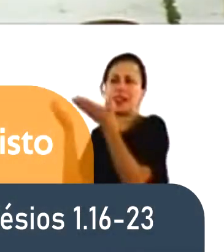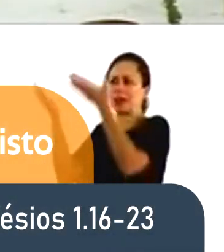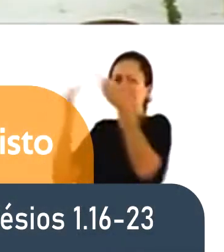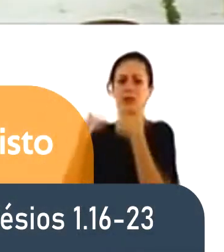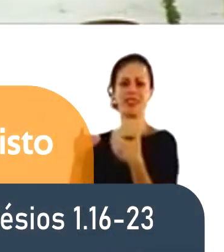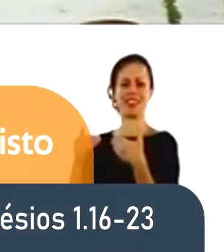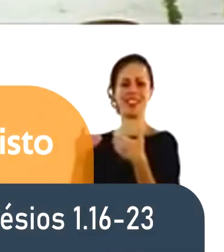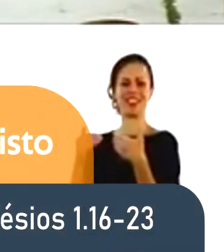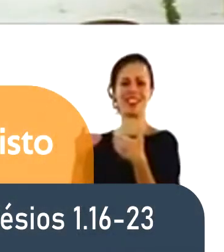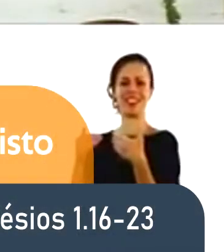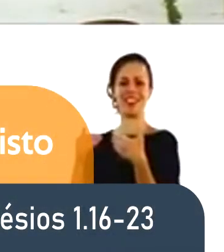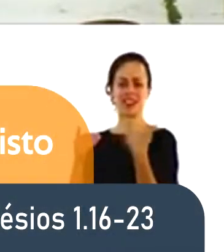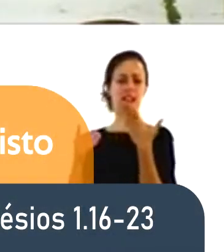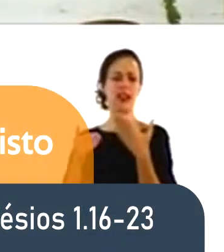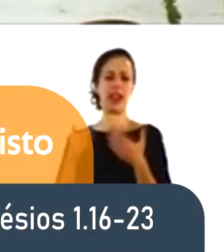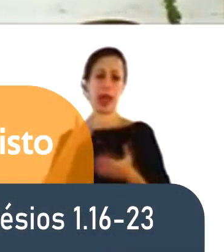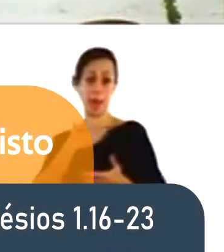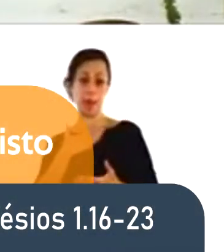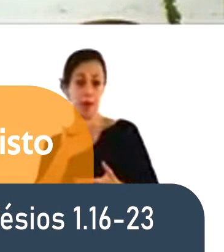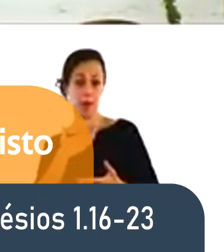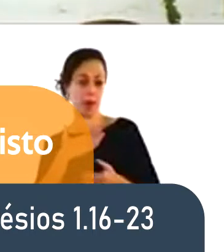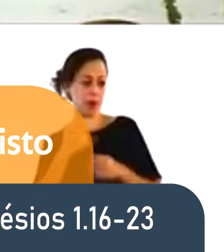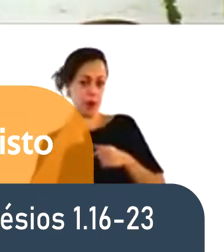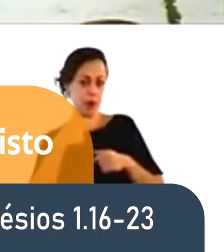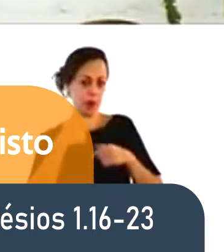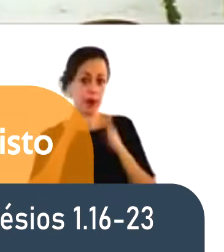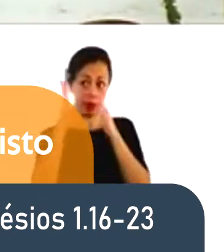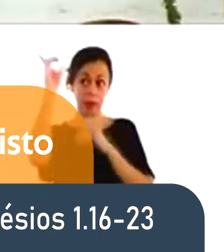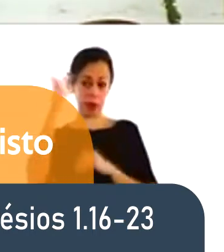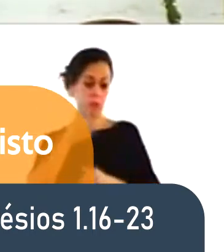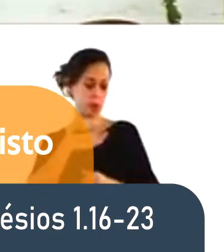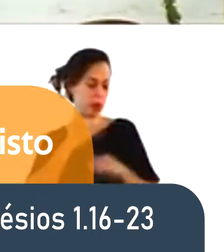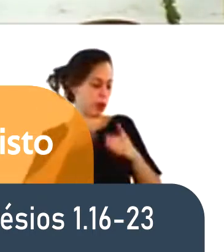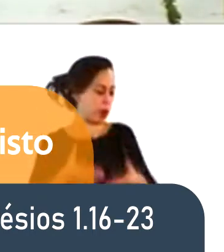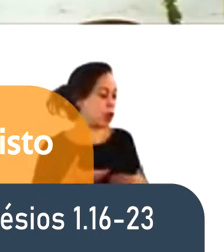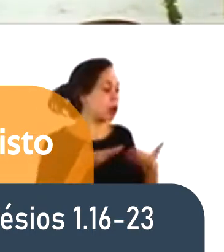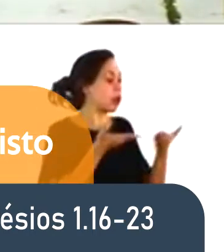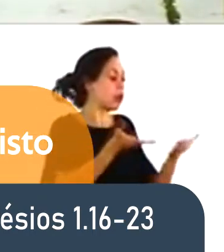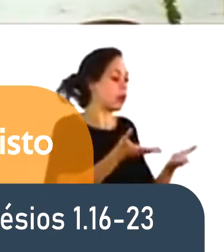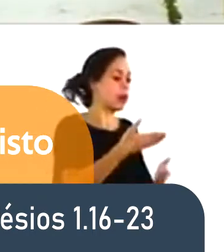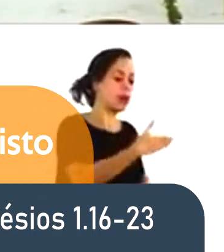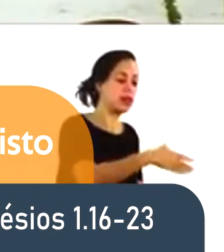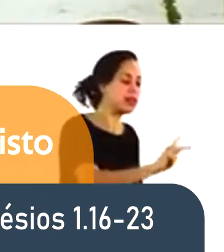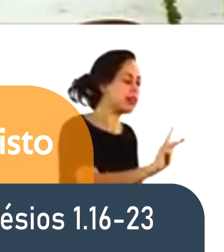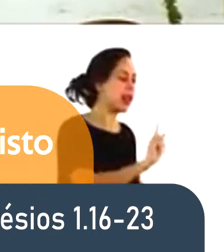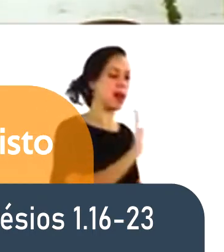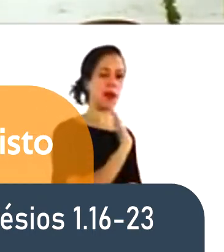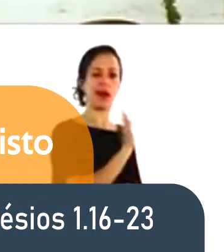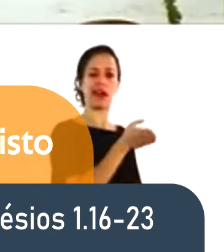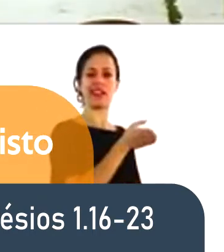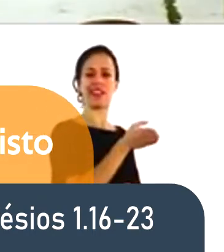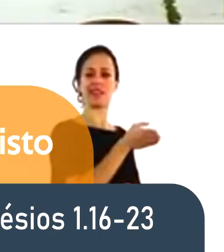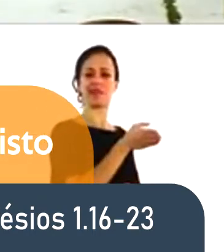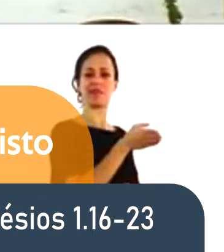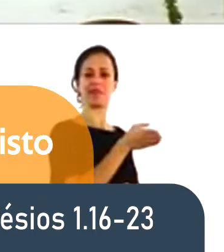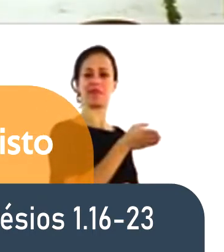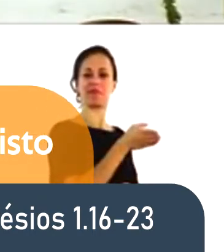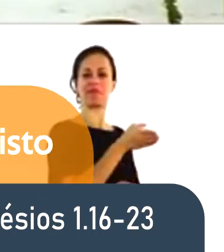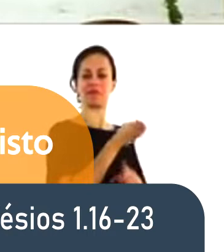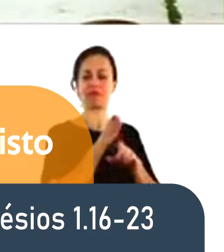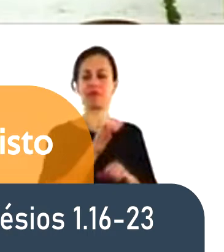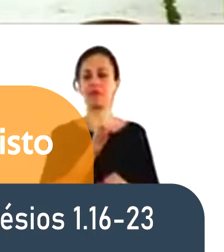disso, quando diz que depois de ter sofrido, o Messias vai